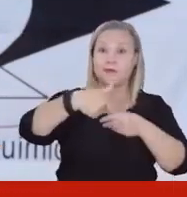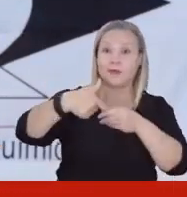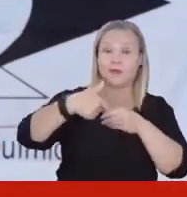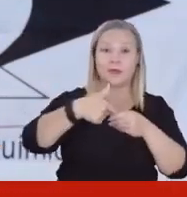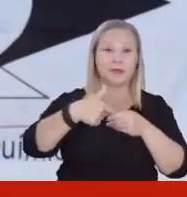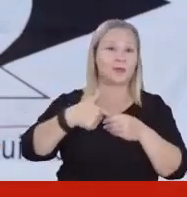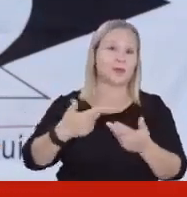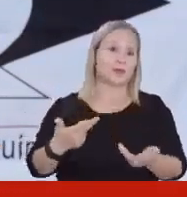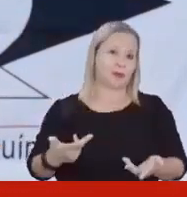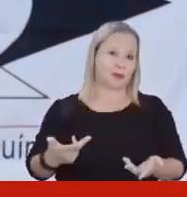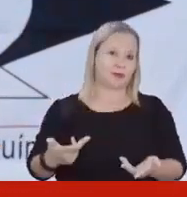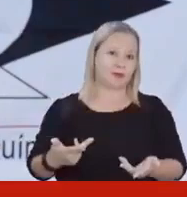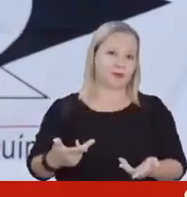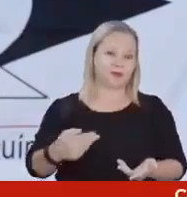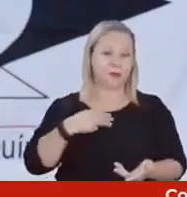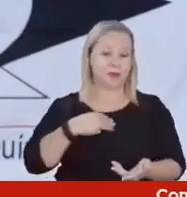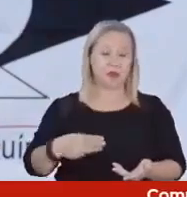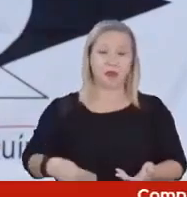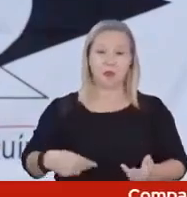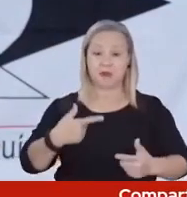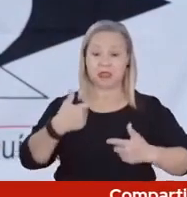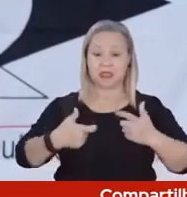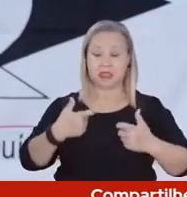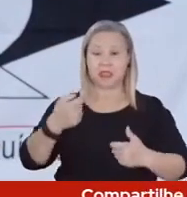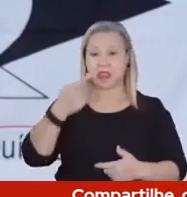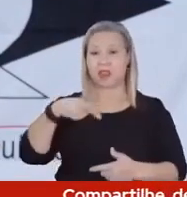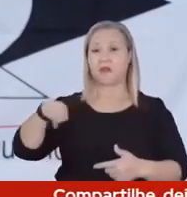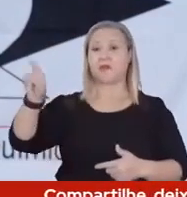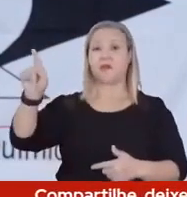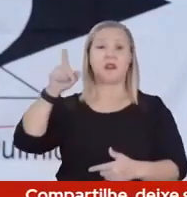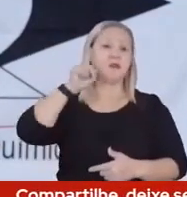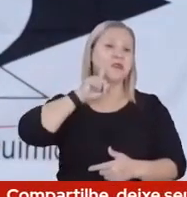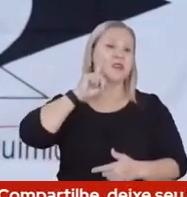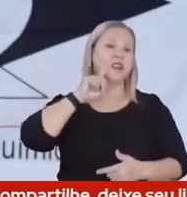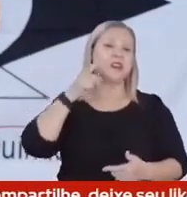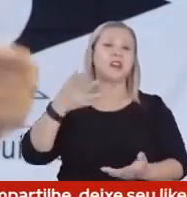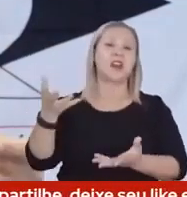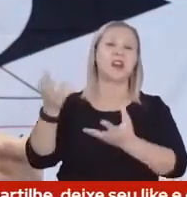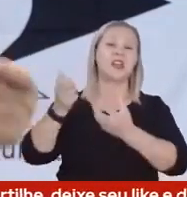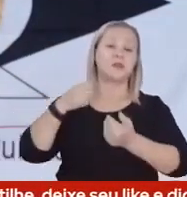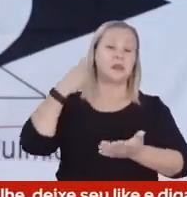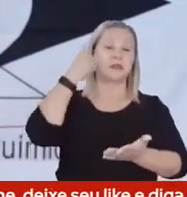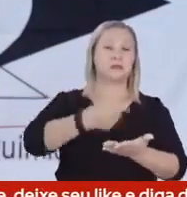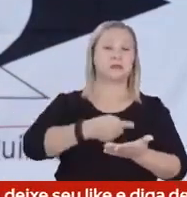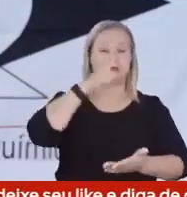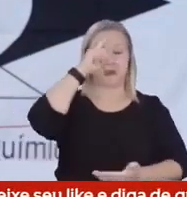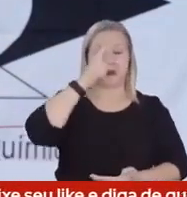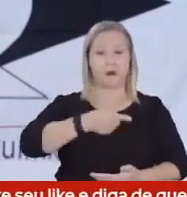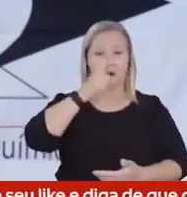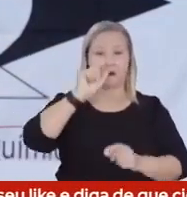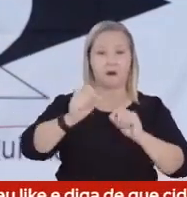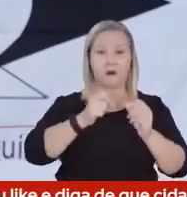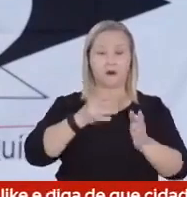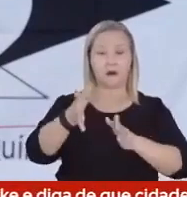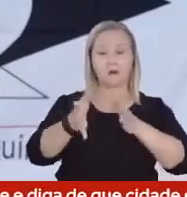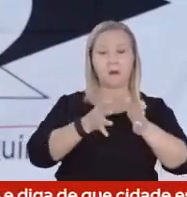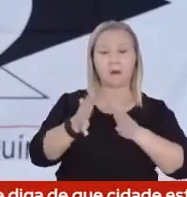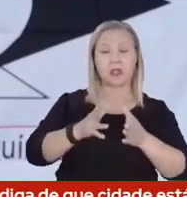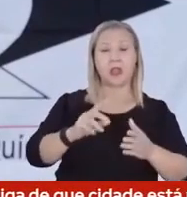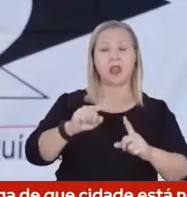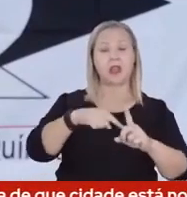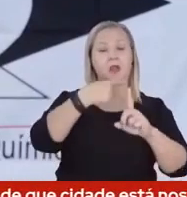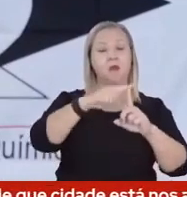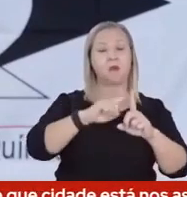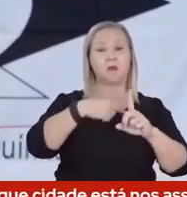Guerra foi para os Estados Unidos receber ordens para viabilizar o aumento das exportações de petróleo cru do Brasil